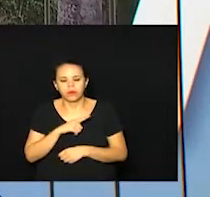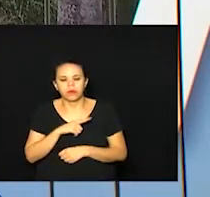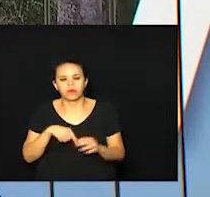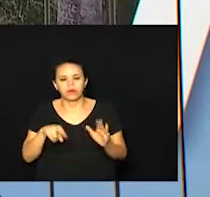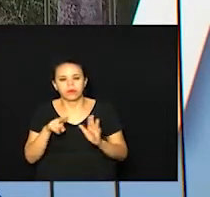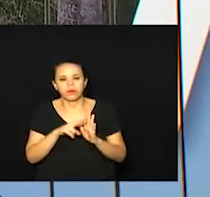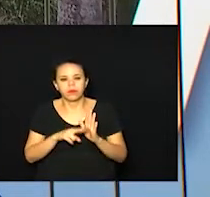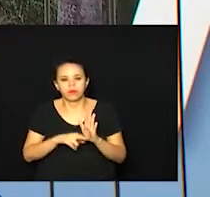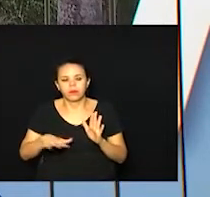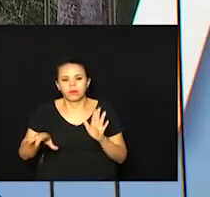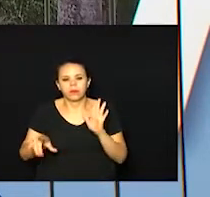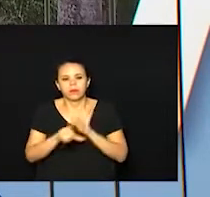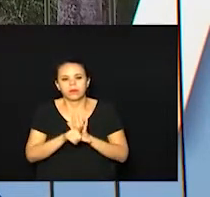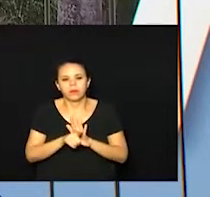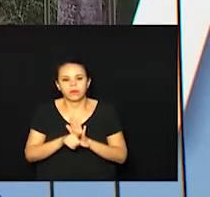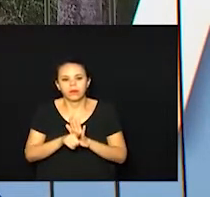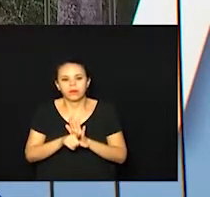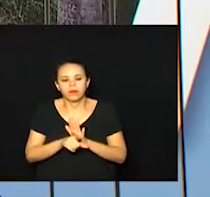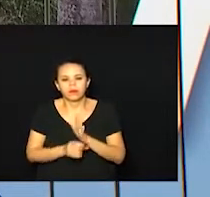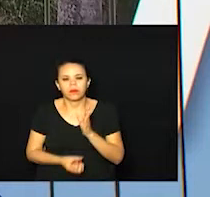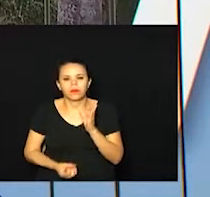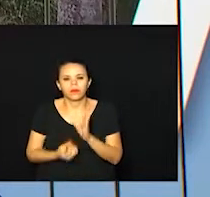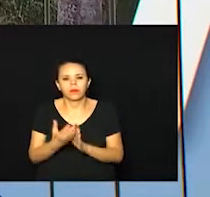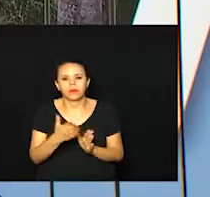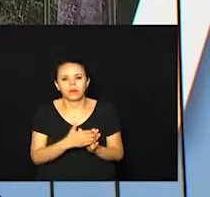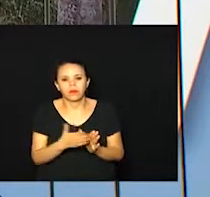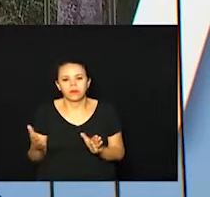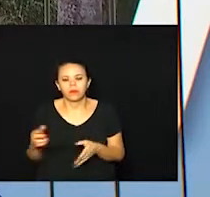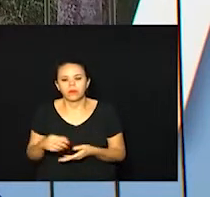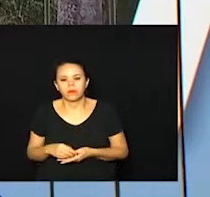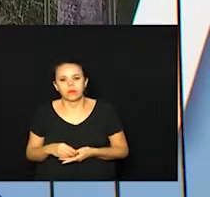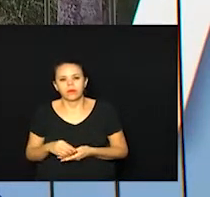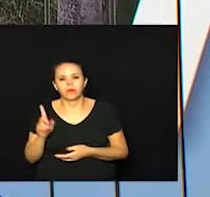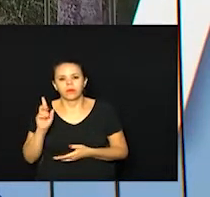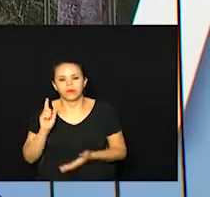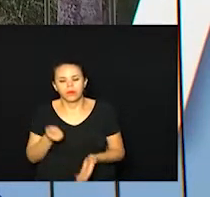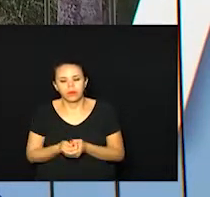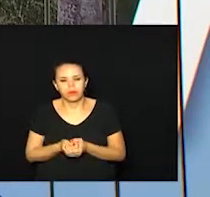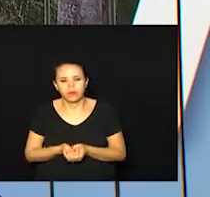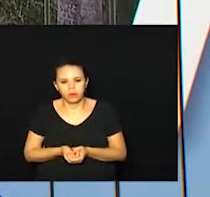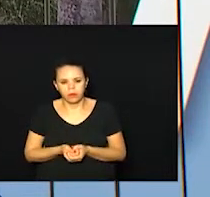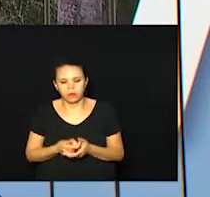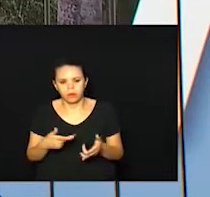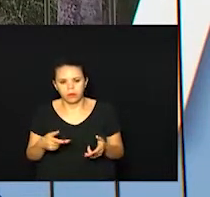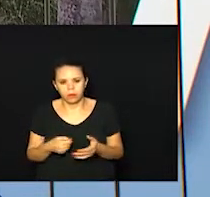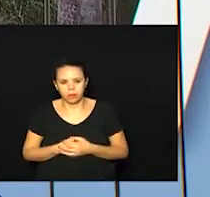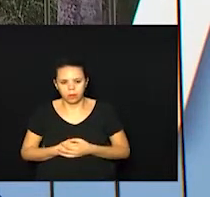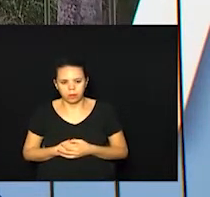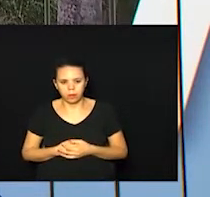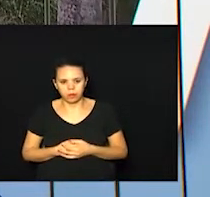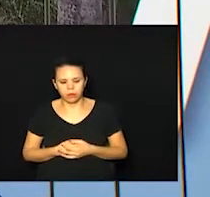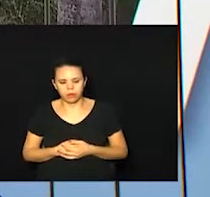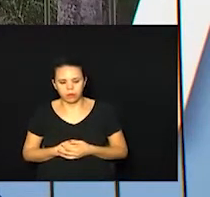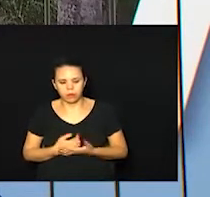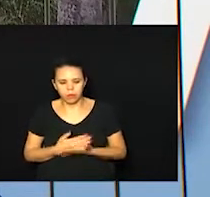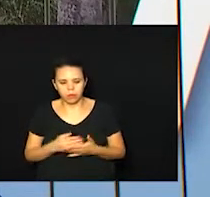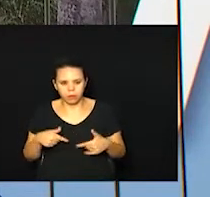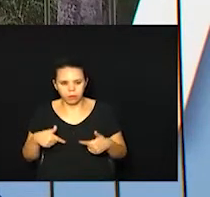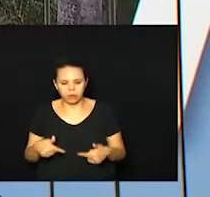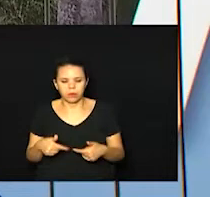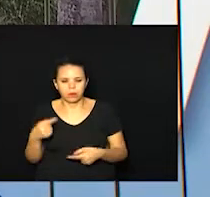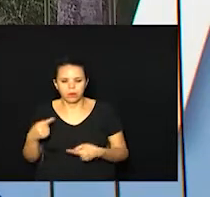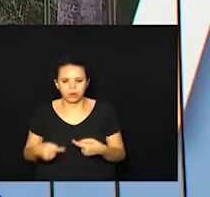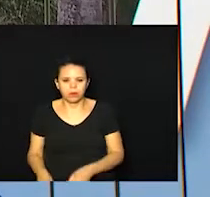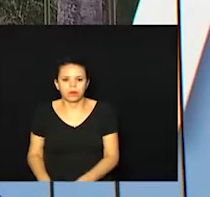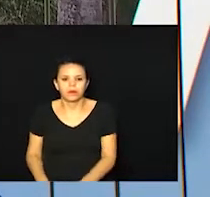parâmetros legais para que isso ocorra. Essa decisão demanda uma iniciativa